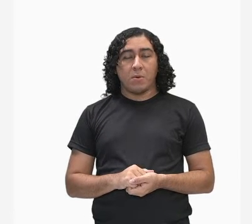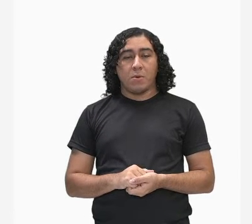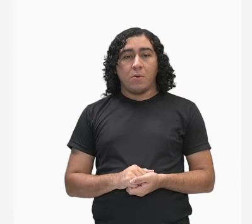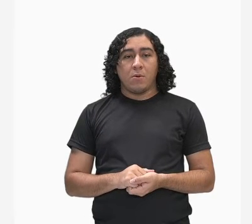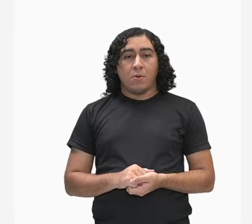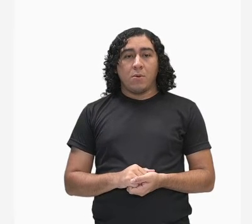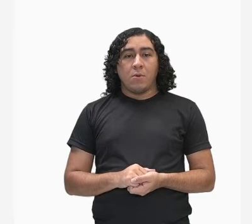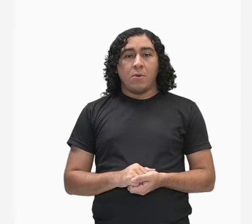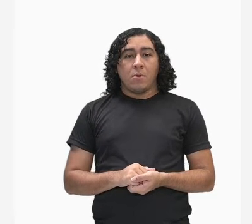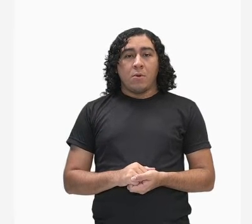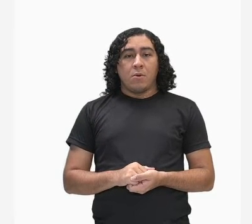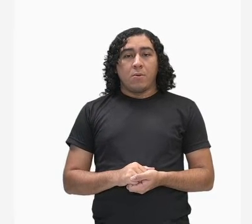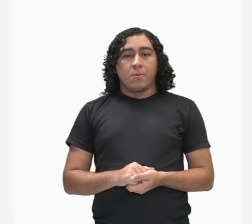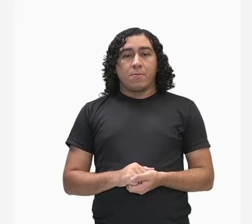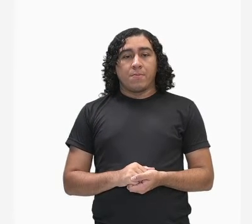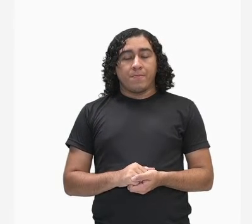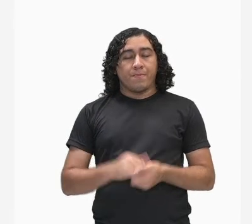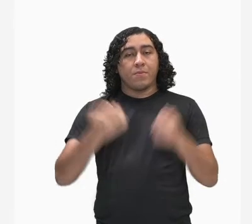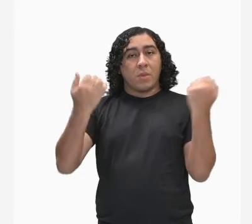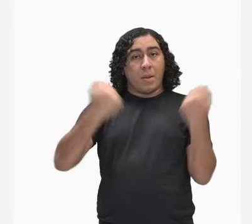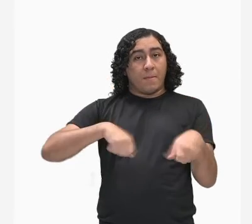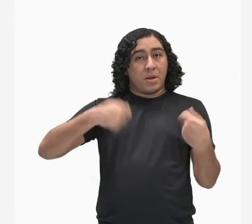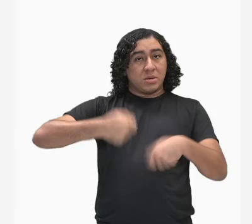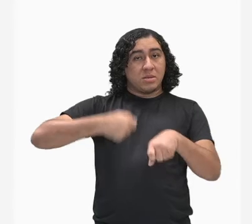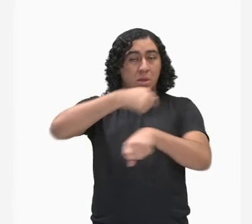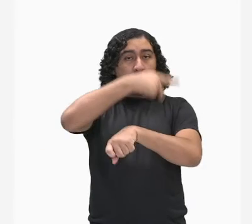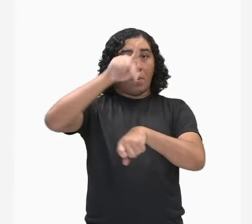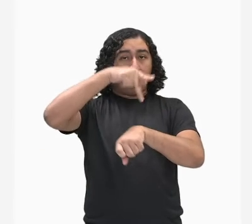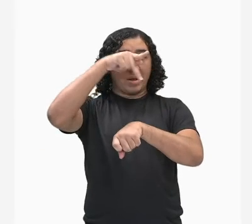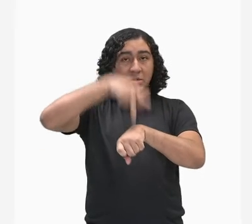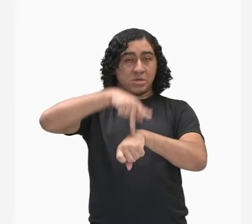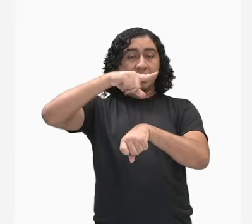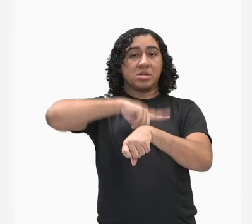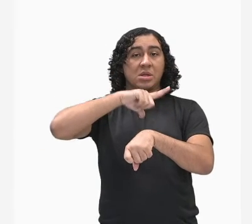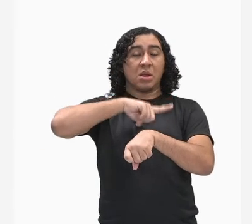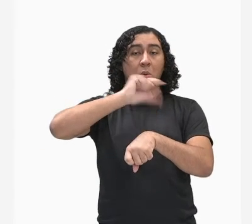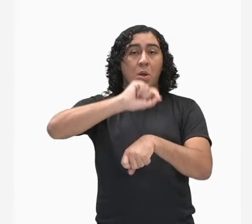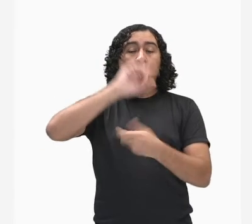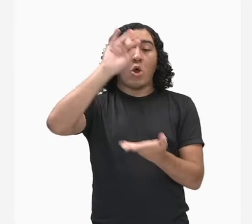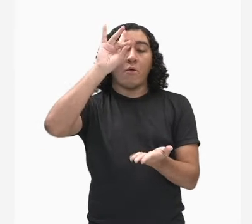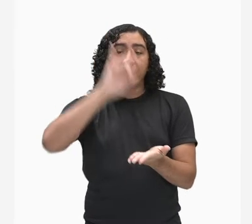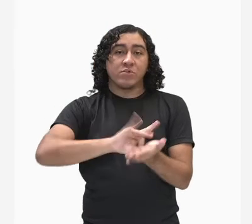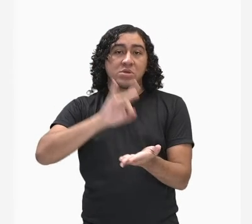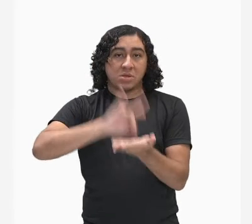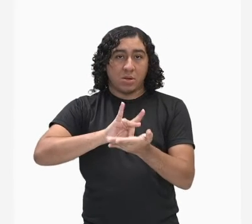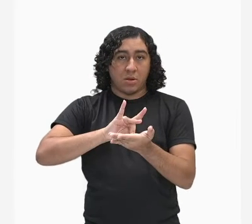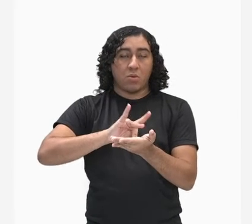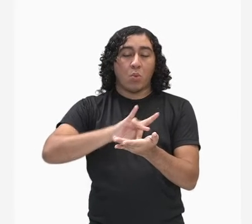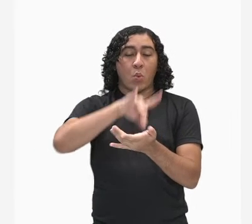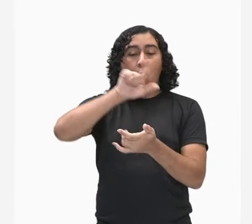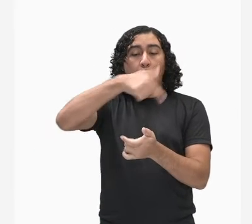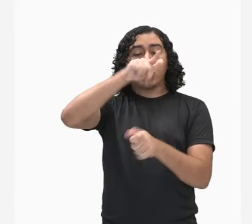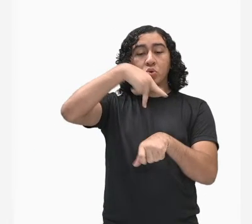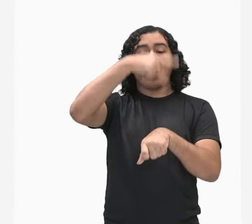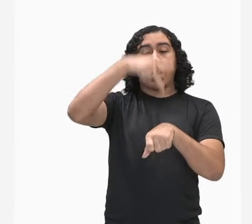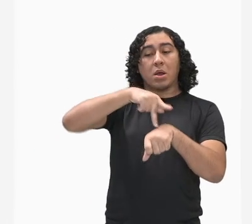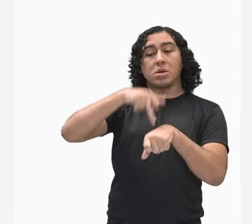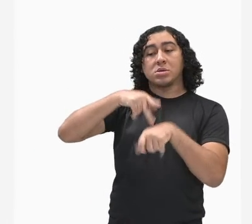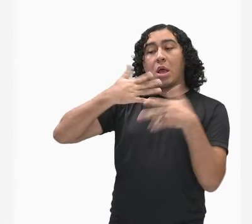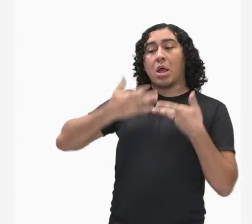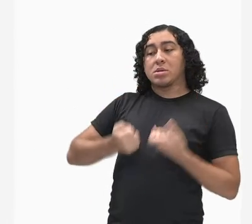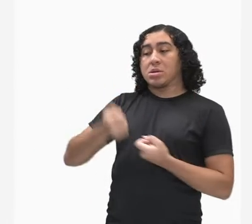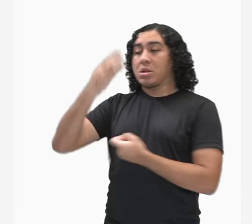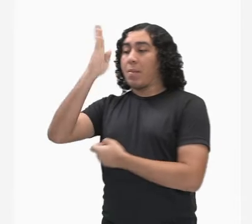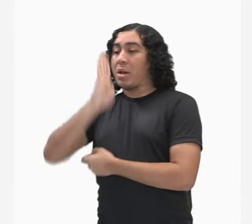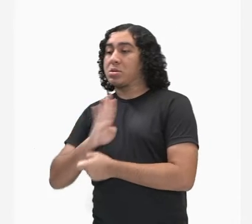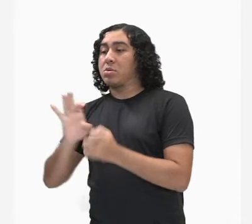Como nós falamos, é necessário que o país, né, fosse reconhecido por outras nações como uma nação independente. E aí, o que vai